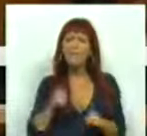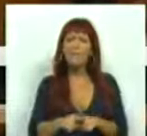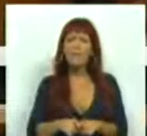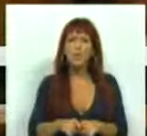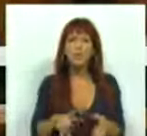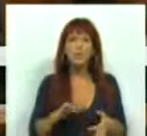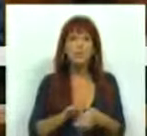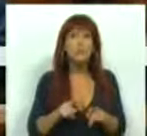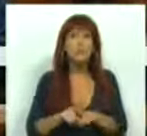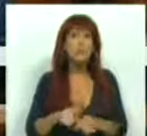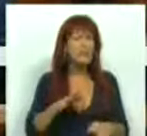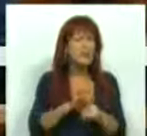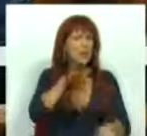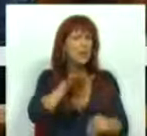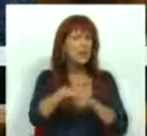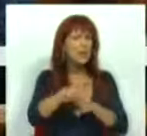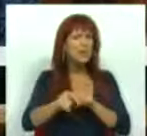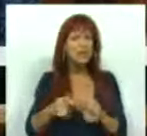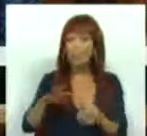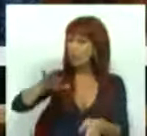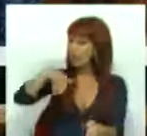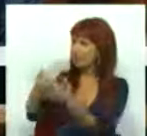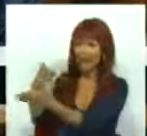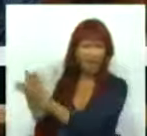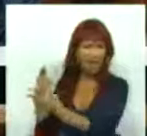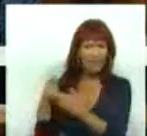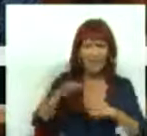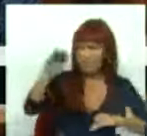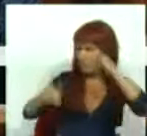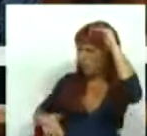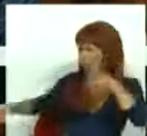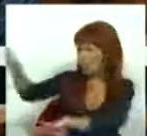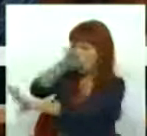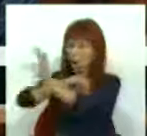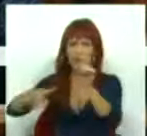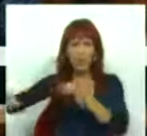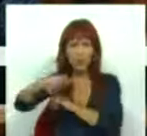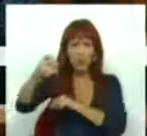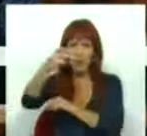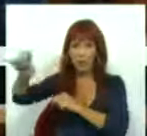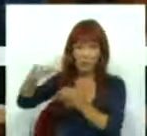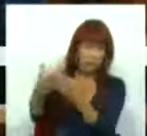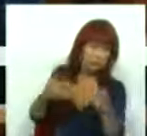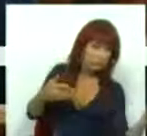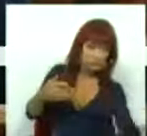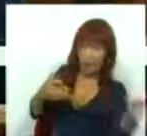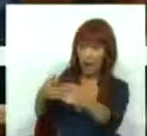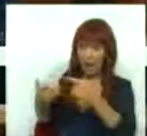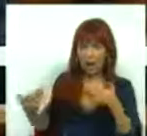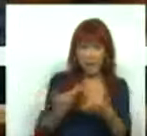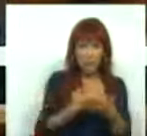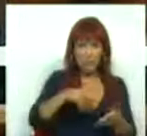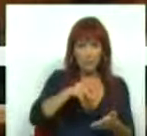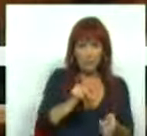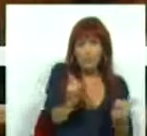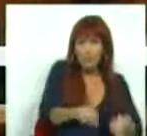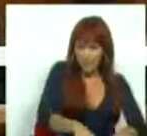os embates, os impactos e os contágios que a instabilidade da Europa e da zona euro provocam na nossa